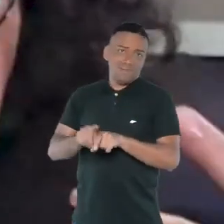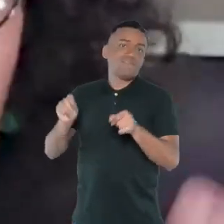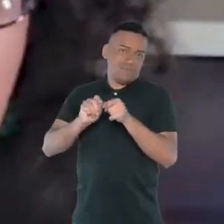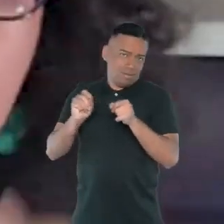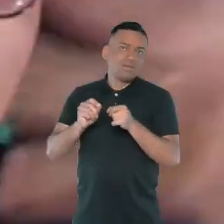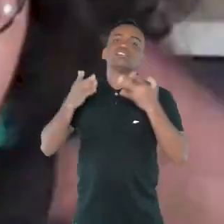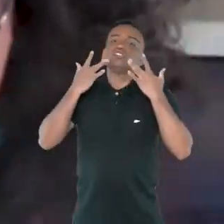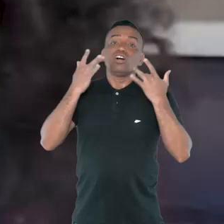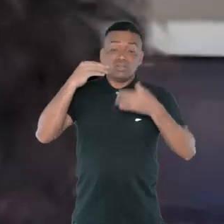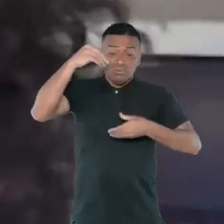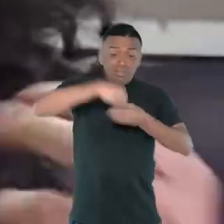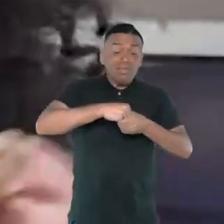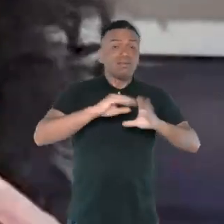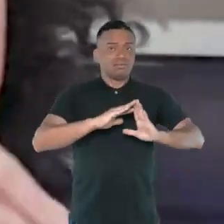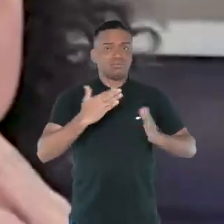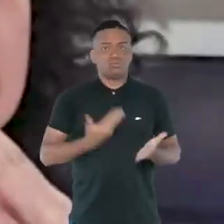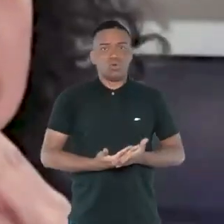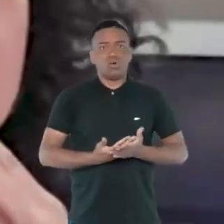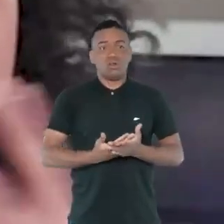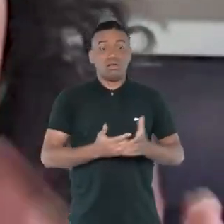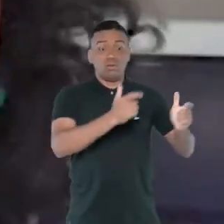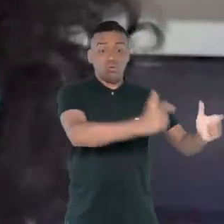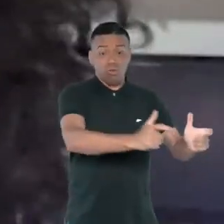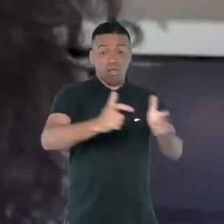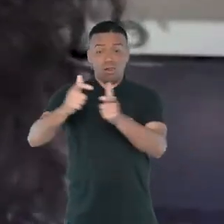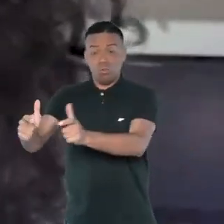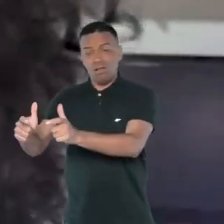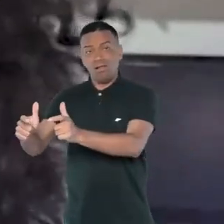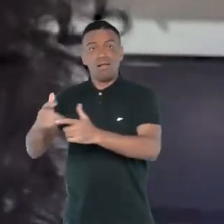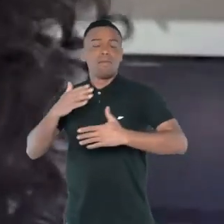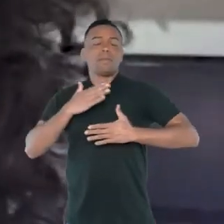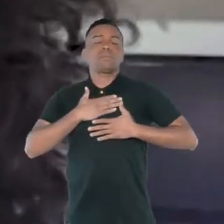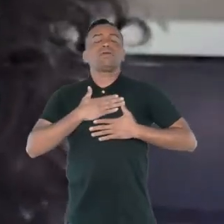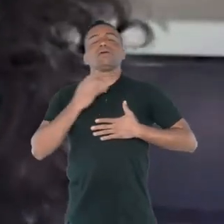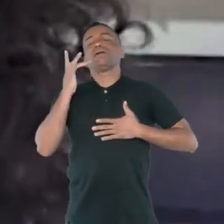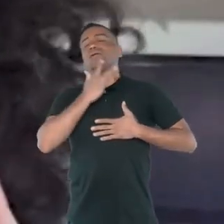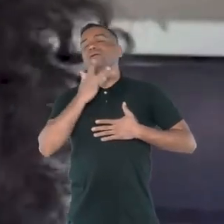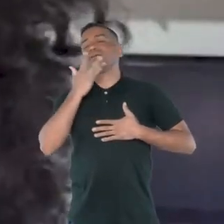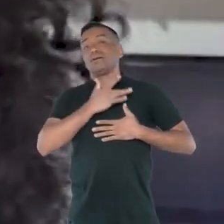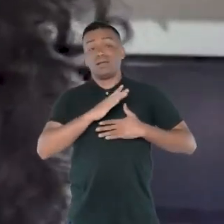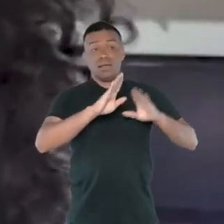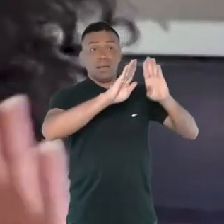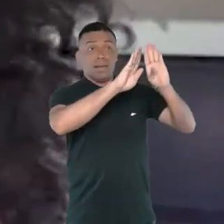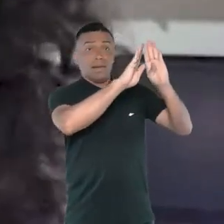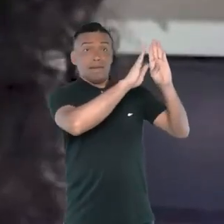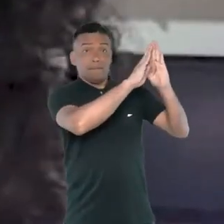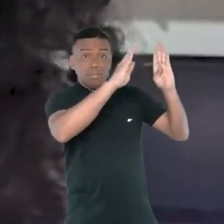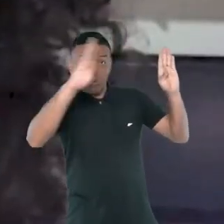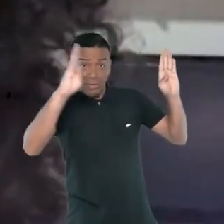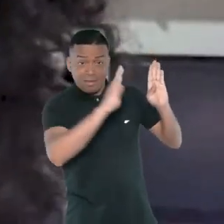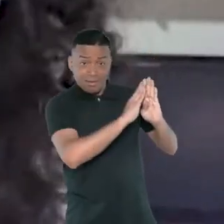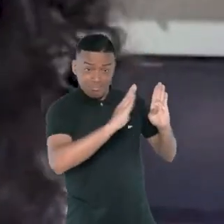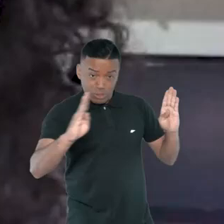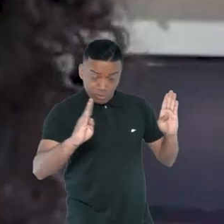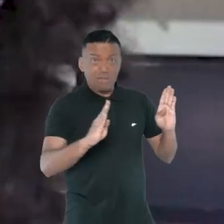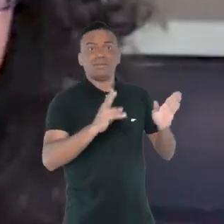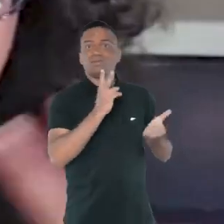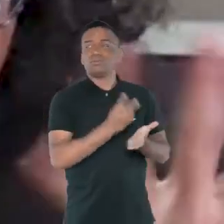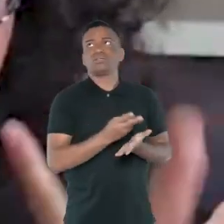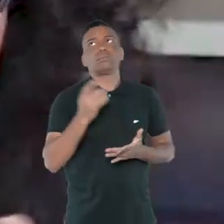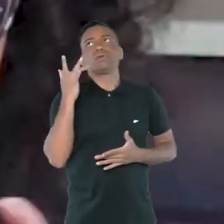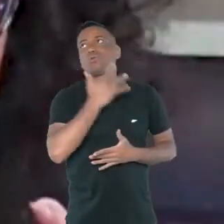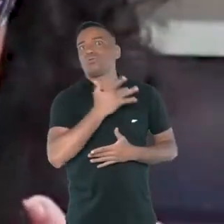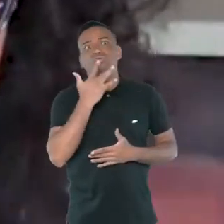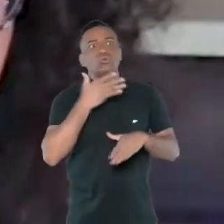na criatividade. Fiz teatro na escola. E aí, dentro da escola, dois espaços que eram muito confortáveis para mim.